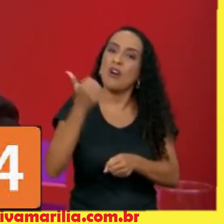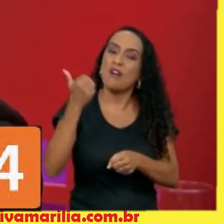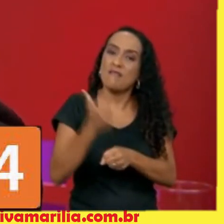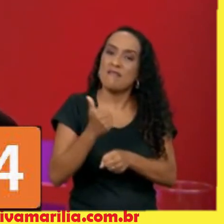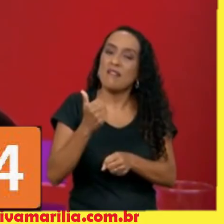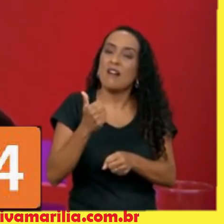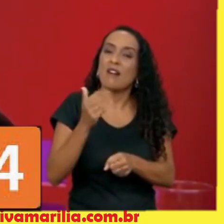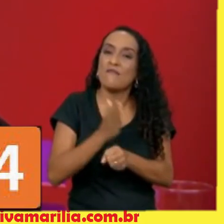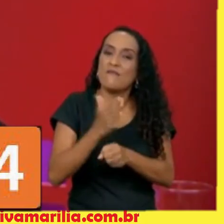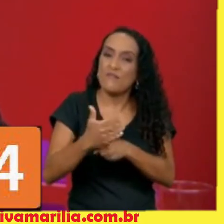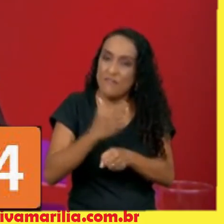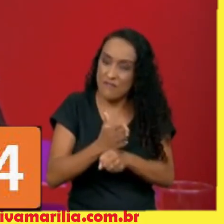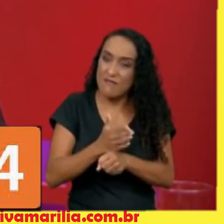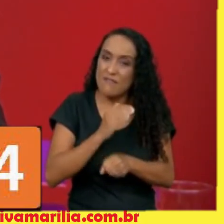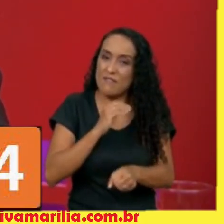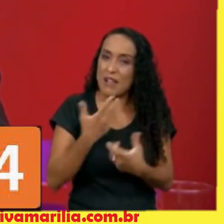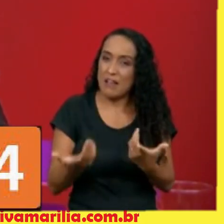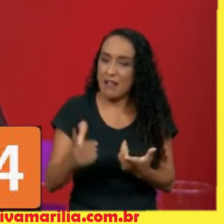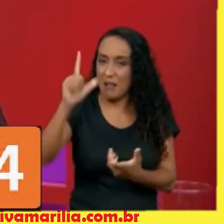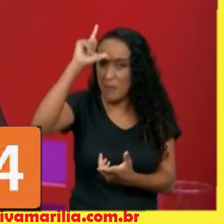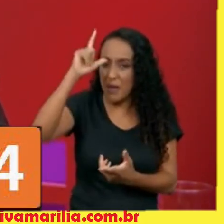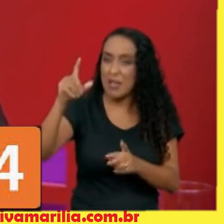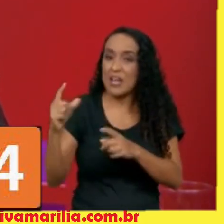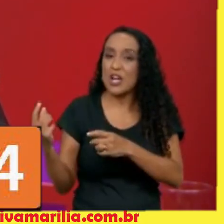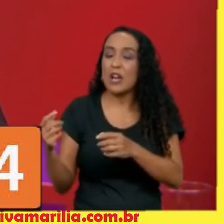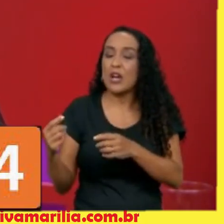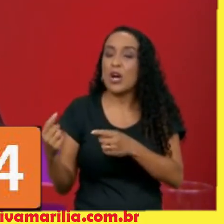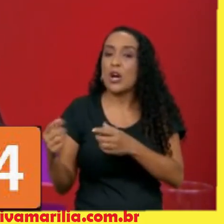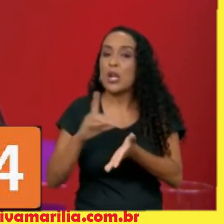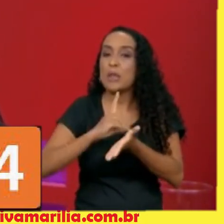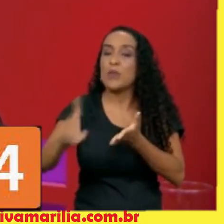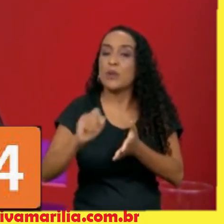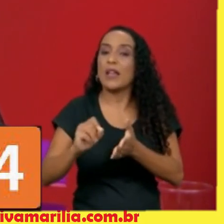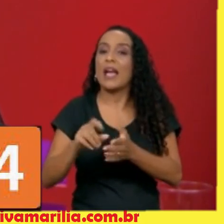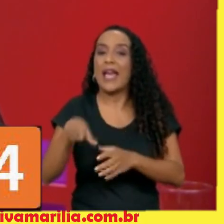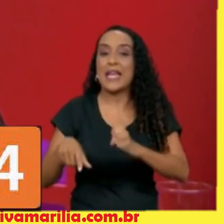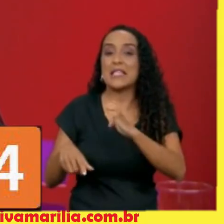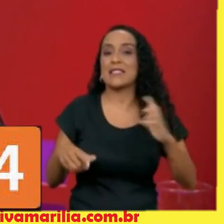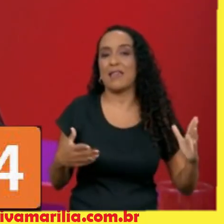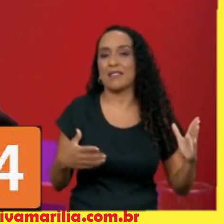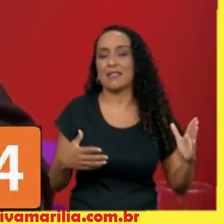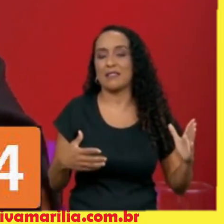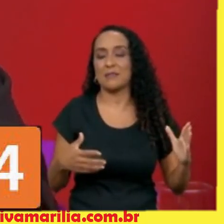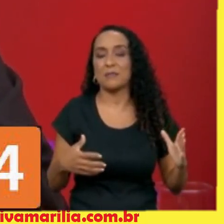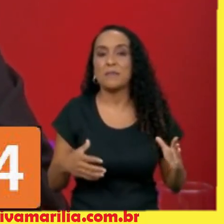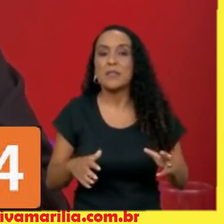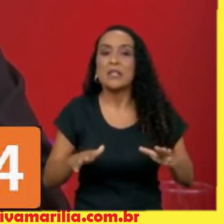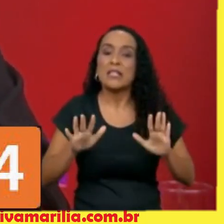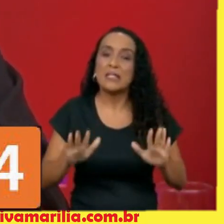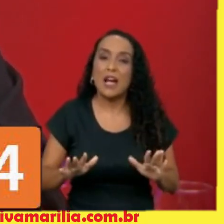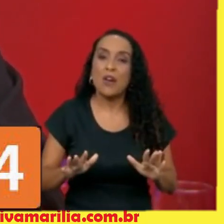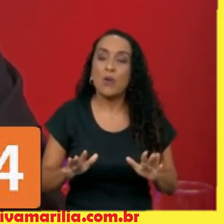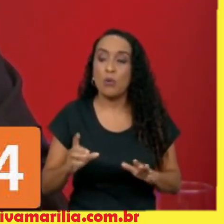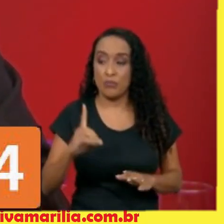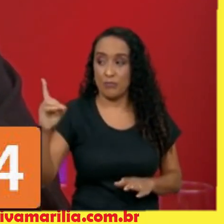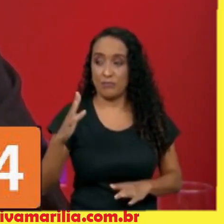nazismo alemão, o grande inimigo era a esquerda, era o marxismo, era o comunismo, etc. E tal. Para a